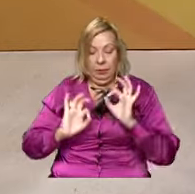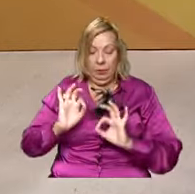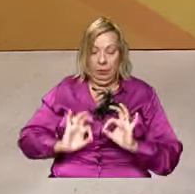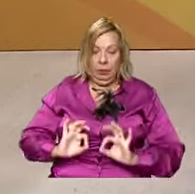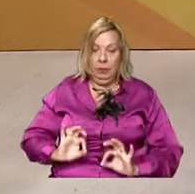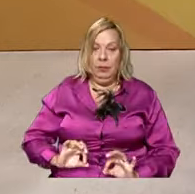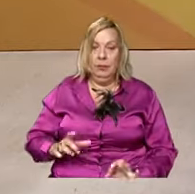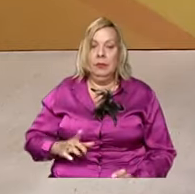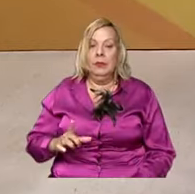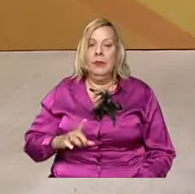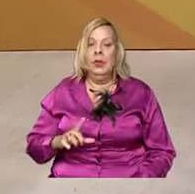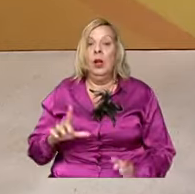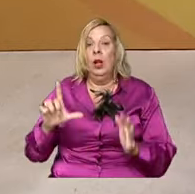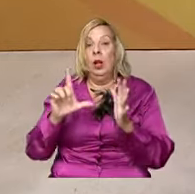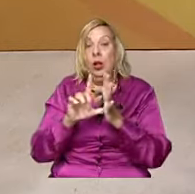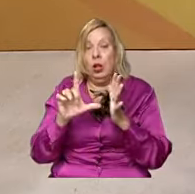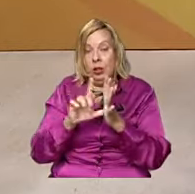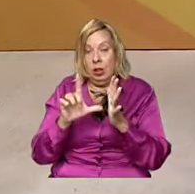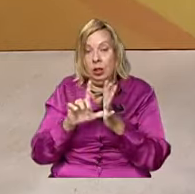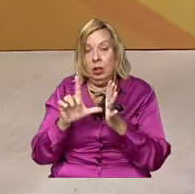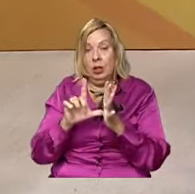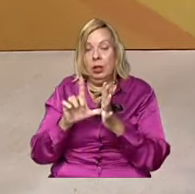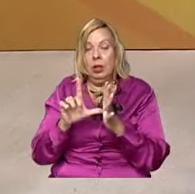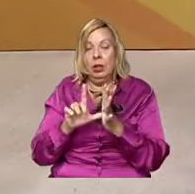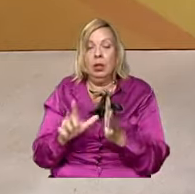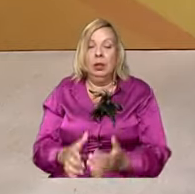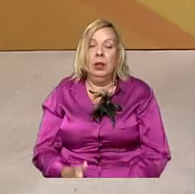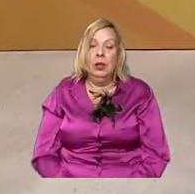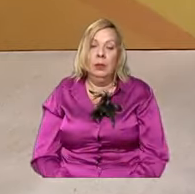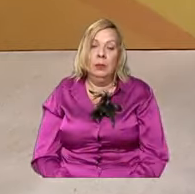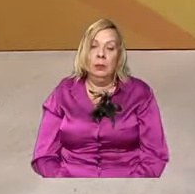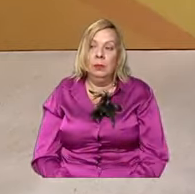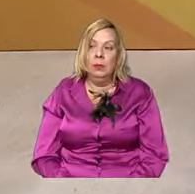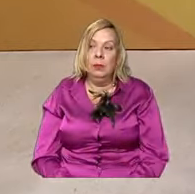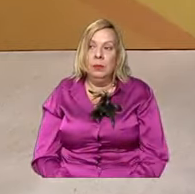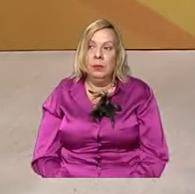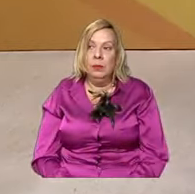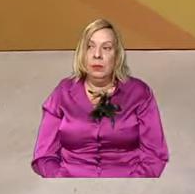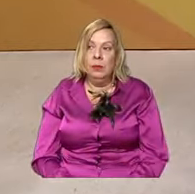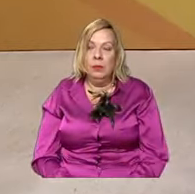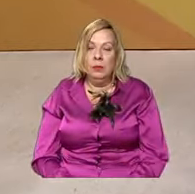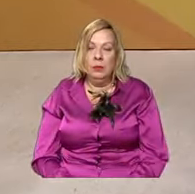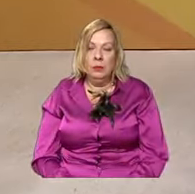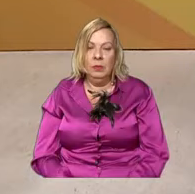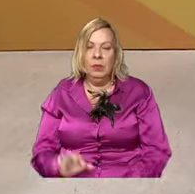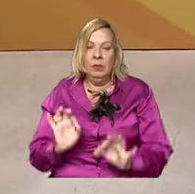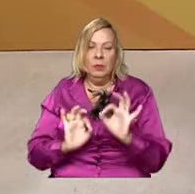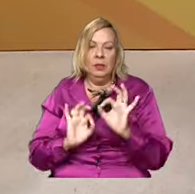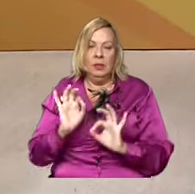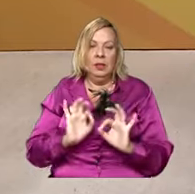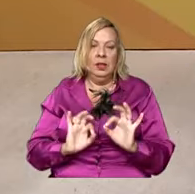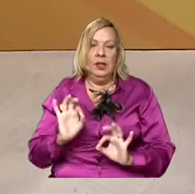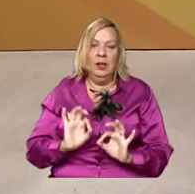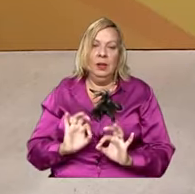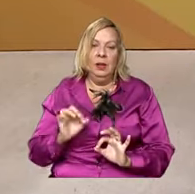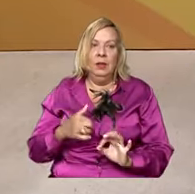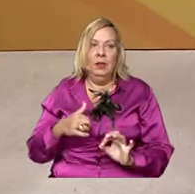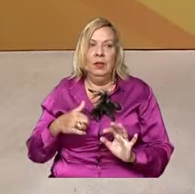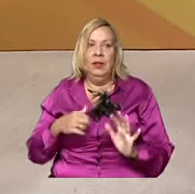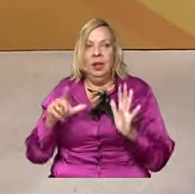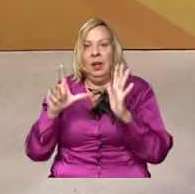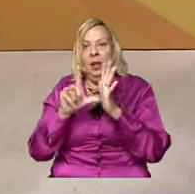da Oficial Linda Fashion, ó, Oficial, mamãe tá mostrando o look, viu? Oficial